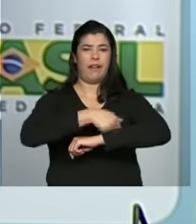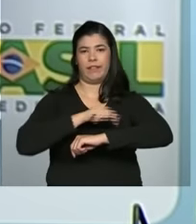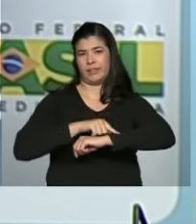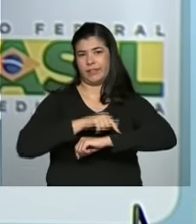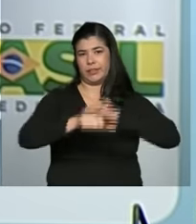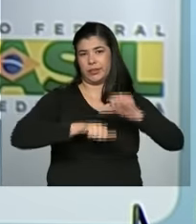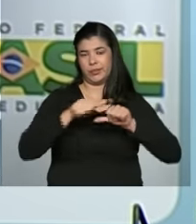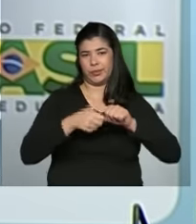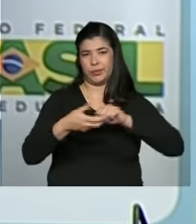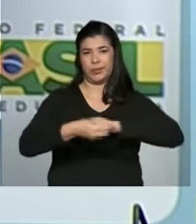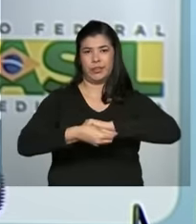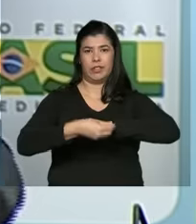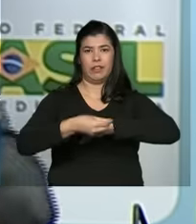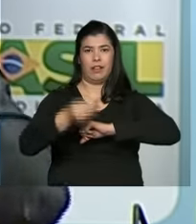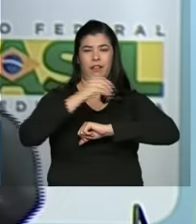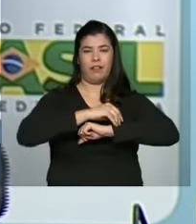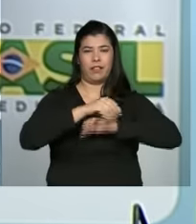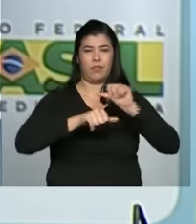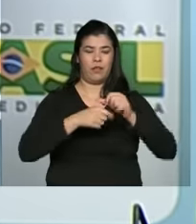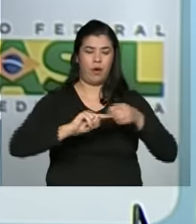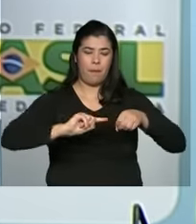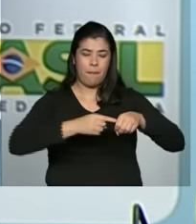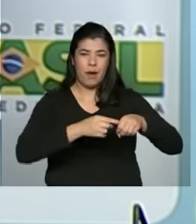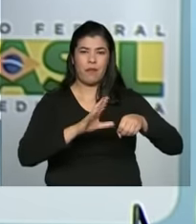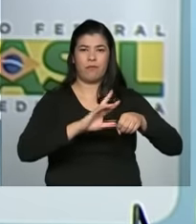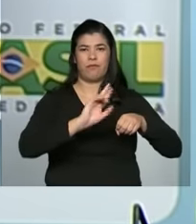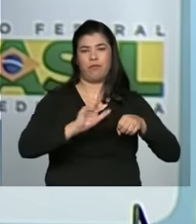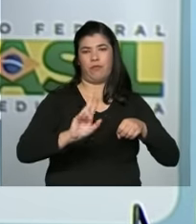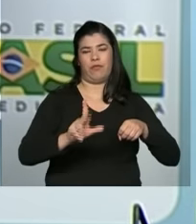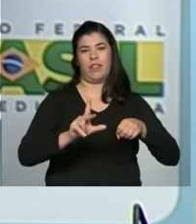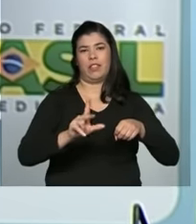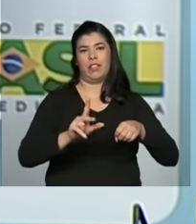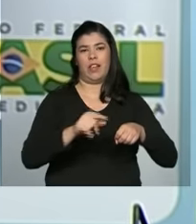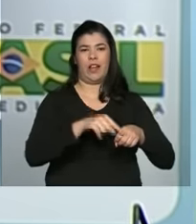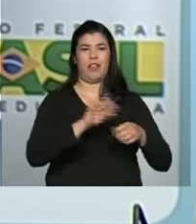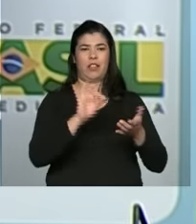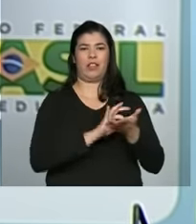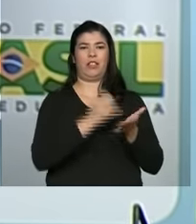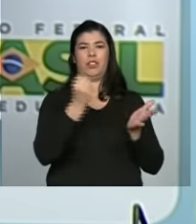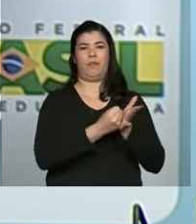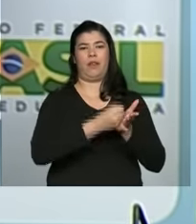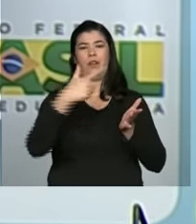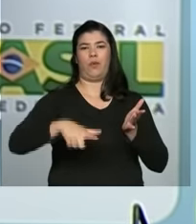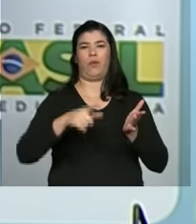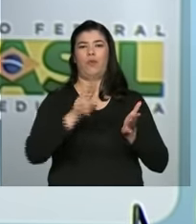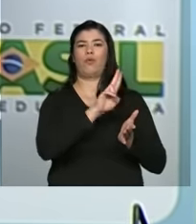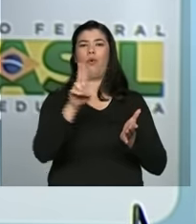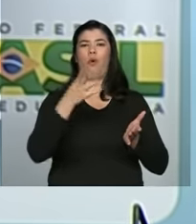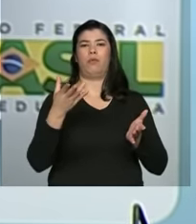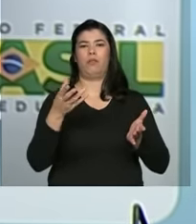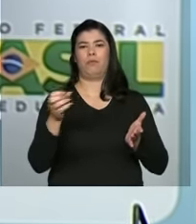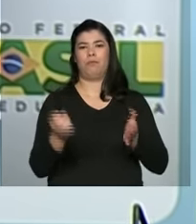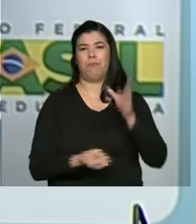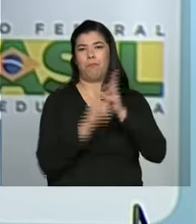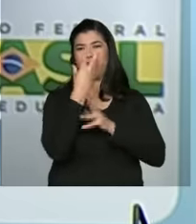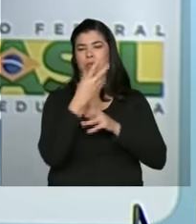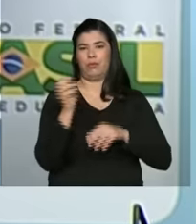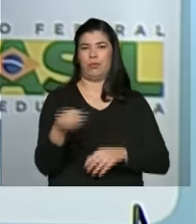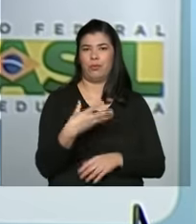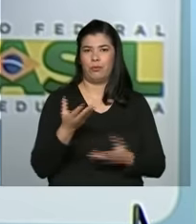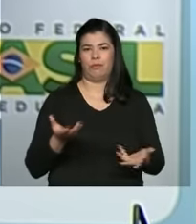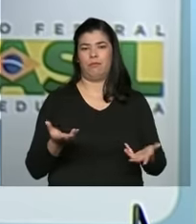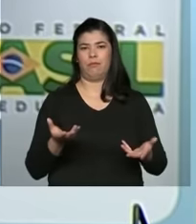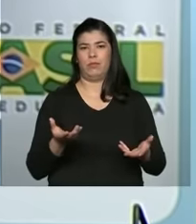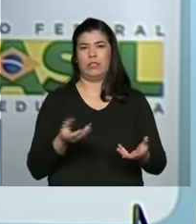mudanç Zinha ele sofre uma renovação já é registrado como novo produto Então esse ciclo de vida extremamente curto é